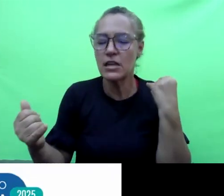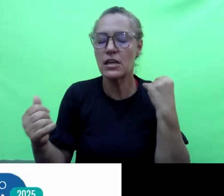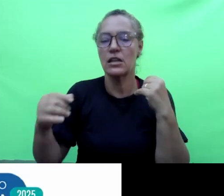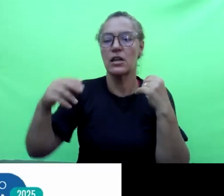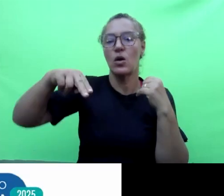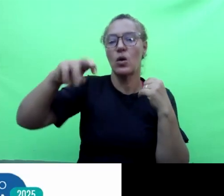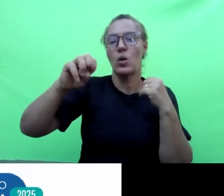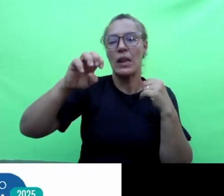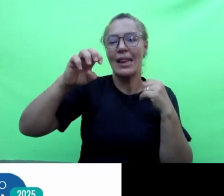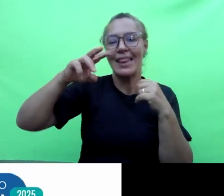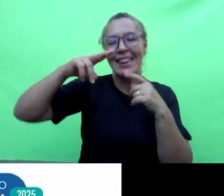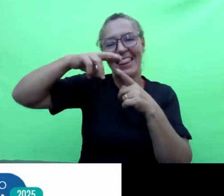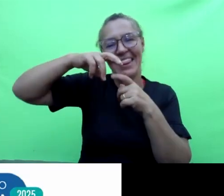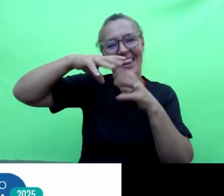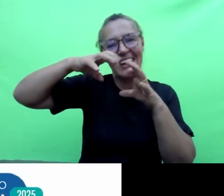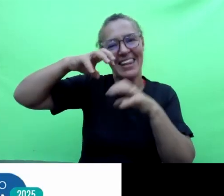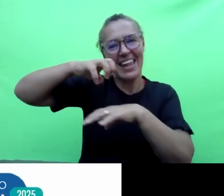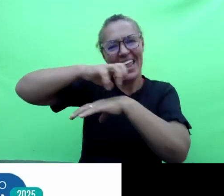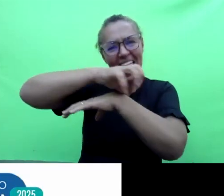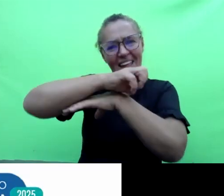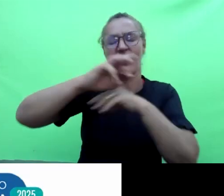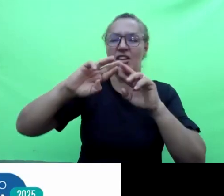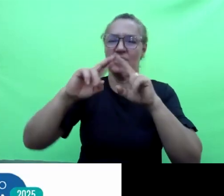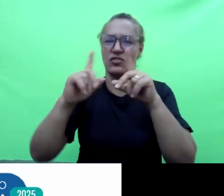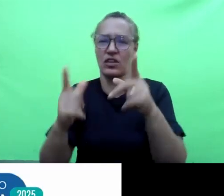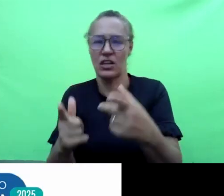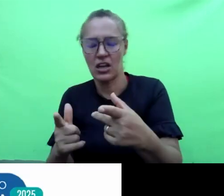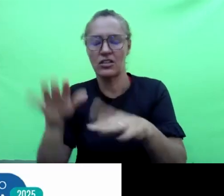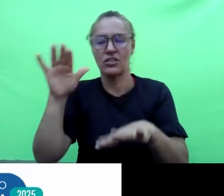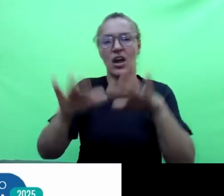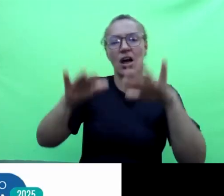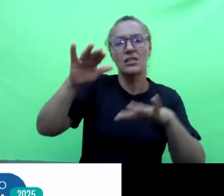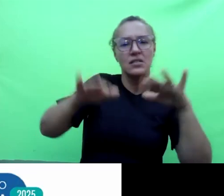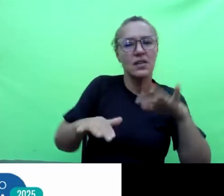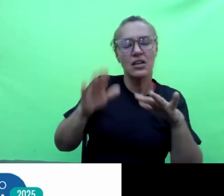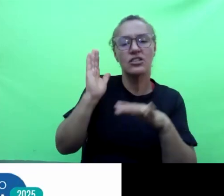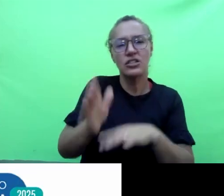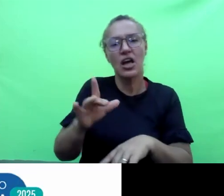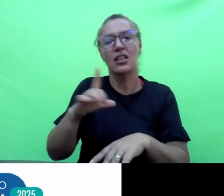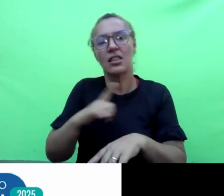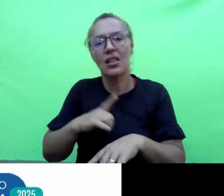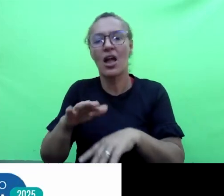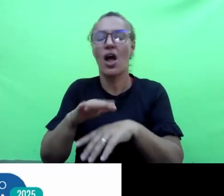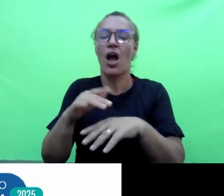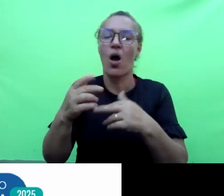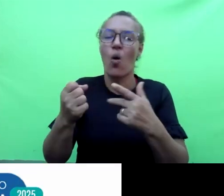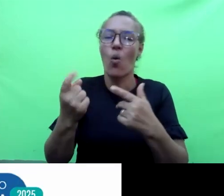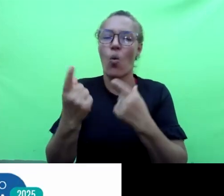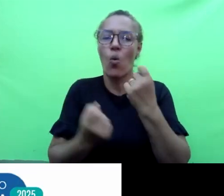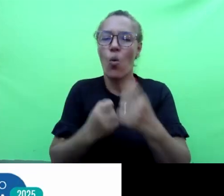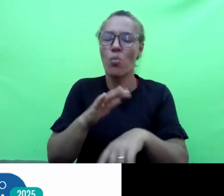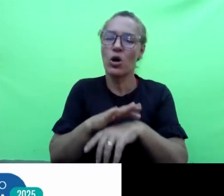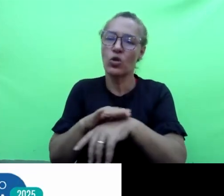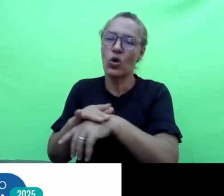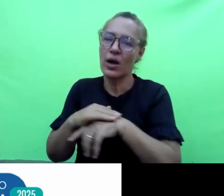a periferia da retina é mais frágil, às vezes já tem algumas áreas de degeneração pelo risco de descolamento de retina, não só